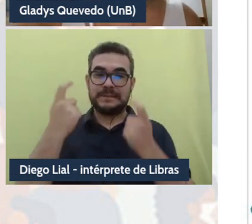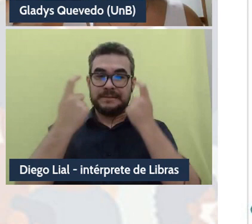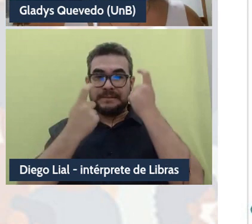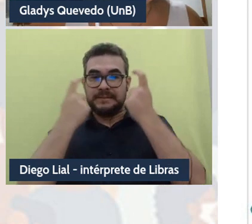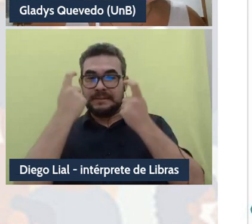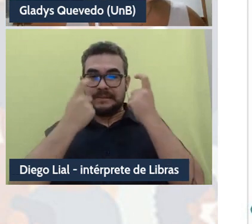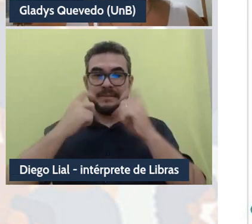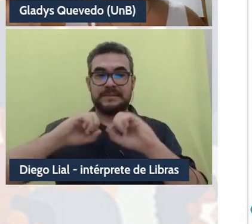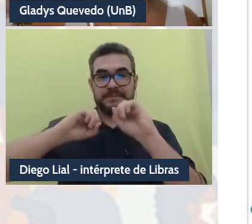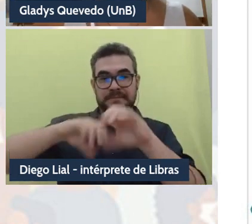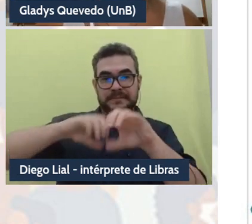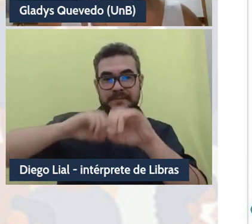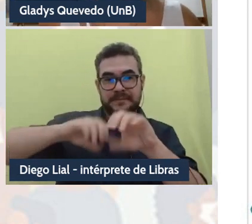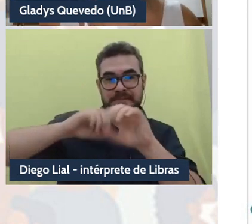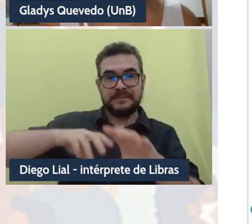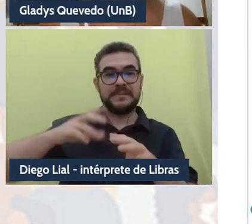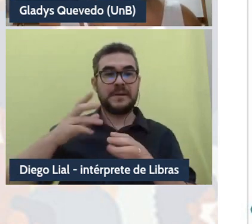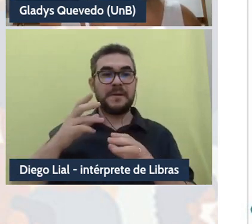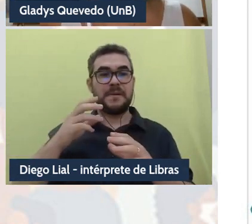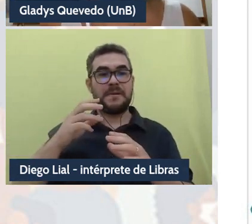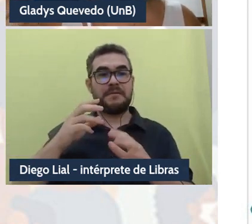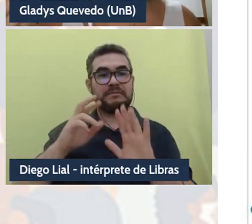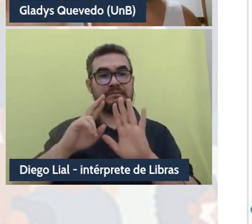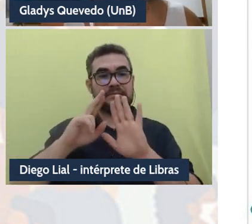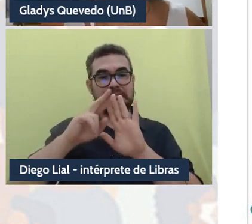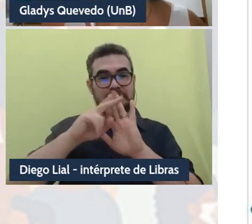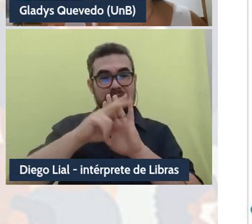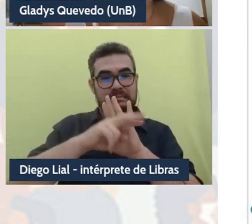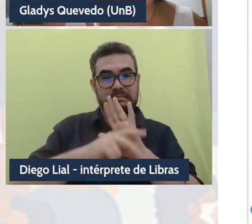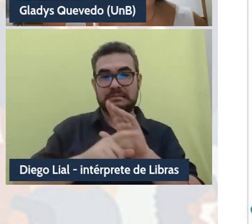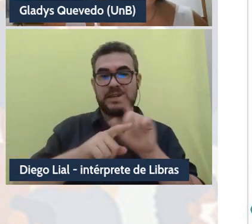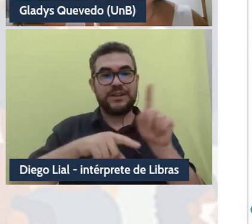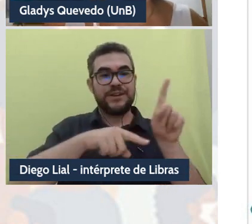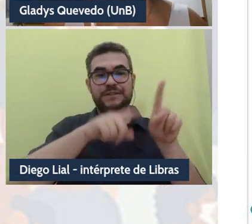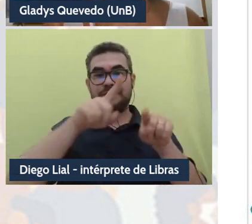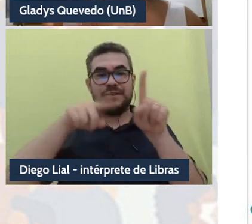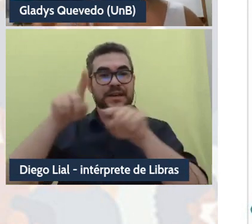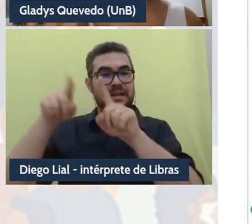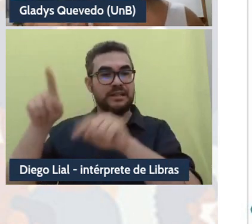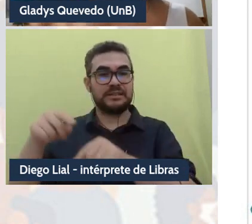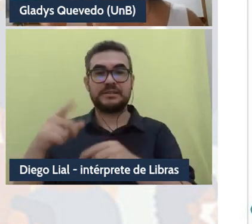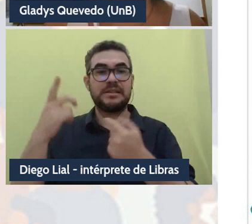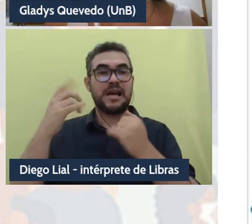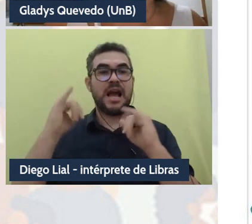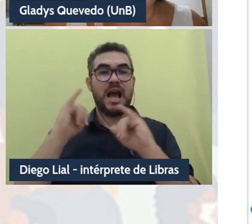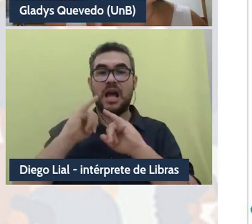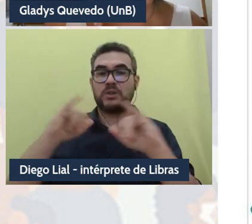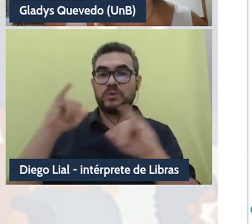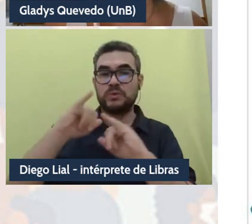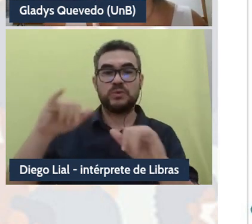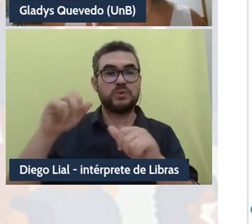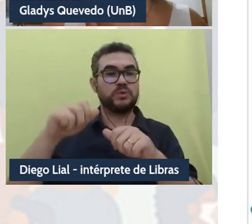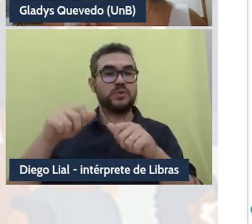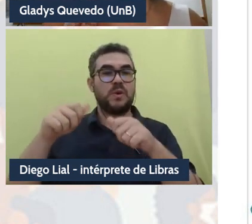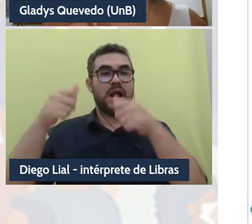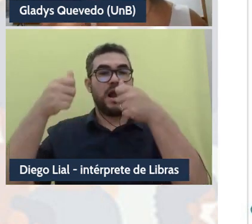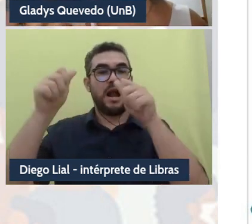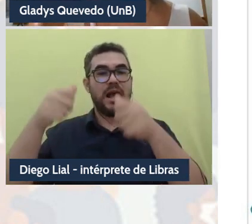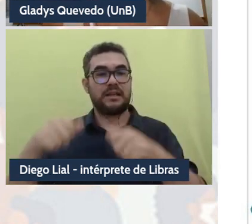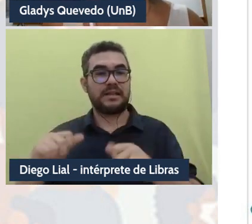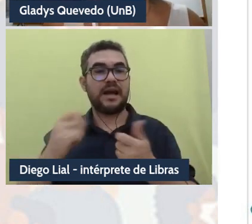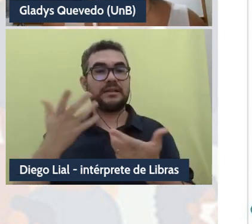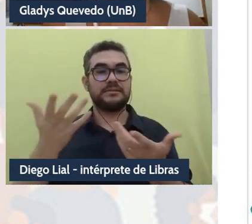olhar anúncios, cartazes, né? Como essa questão de língua inglesa aqui que tem uma imagem.